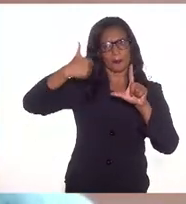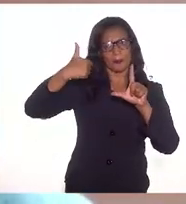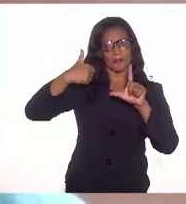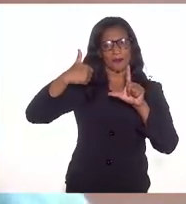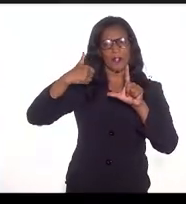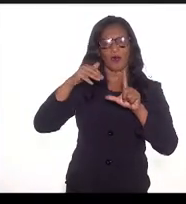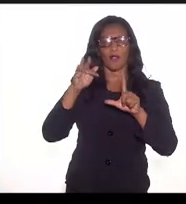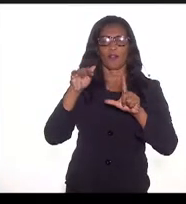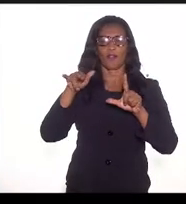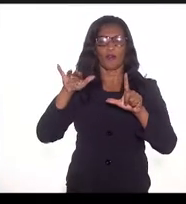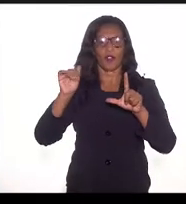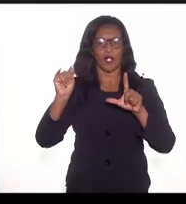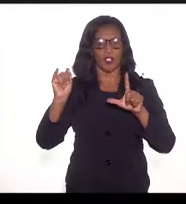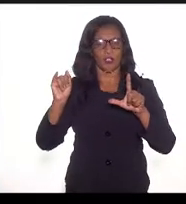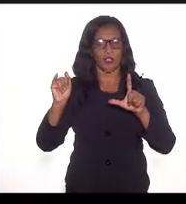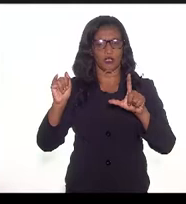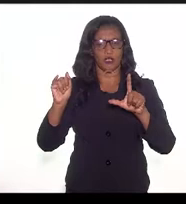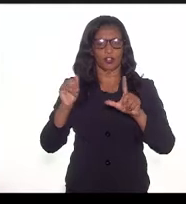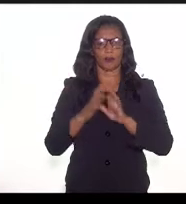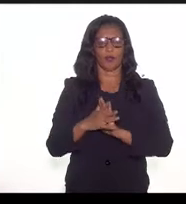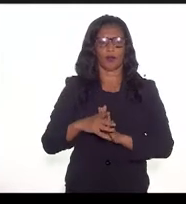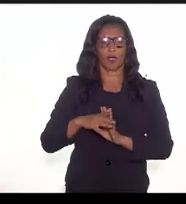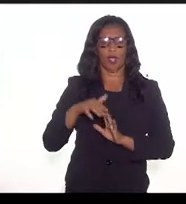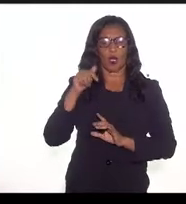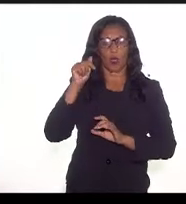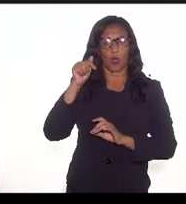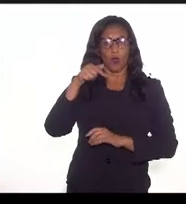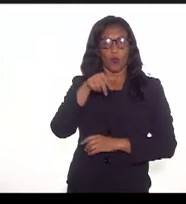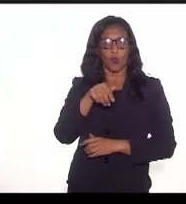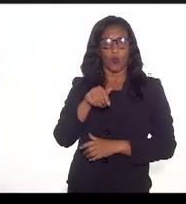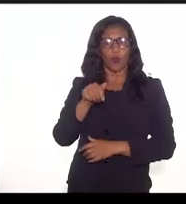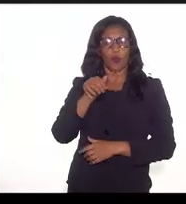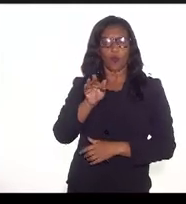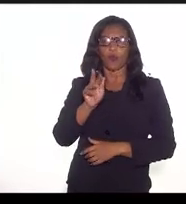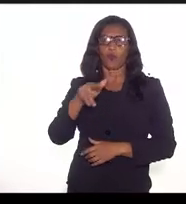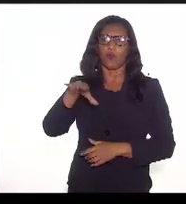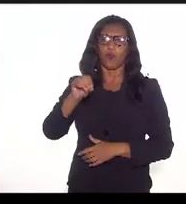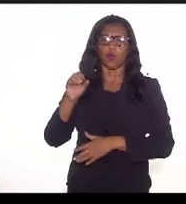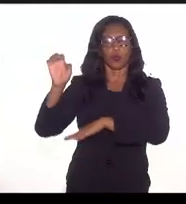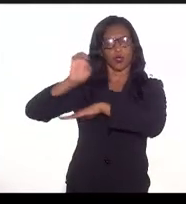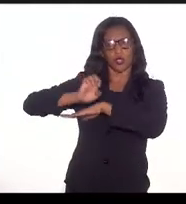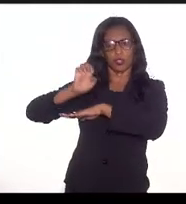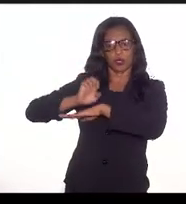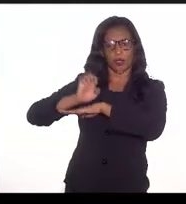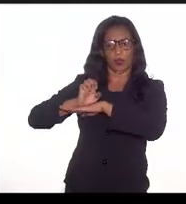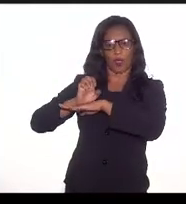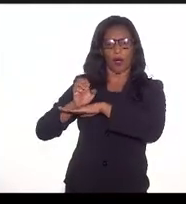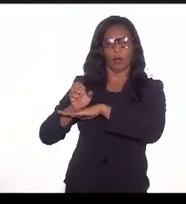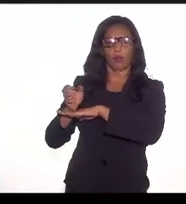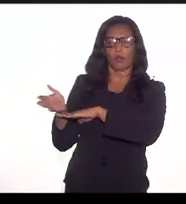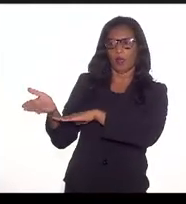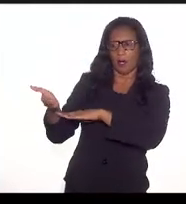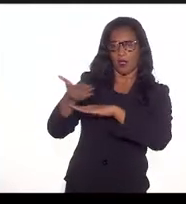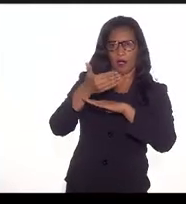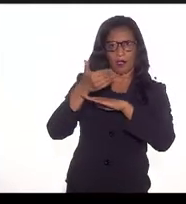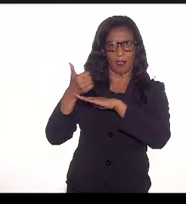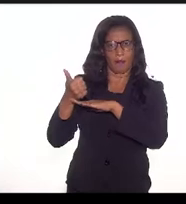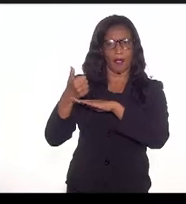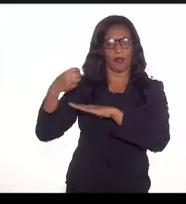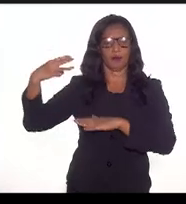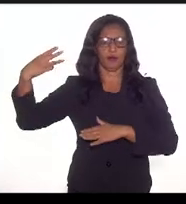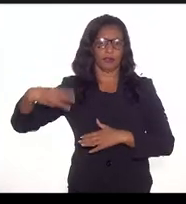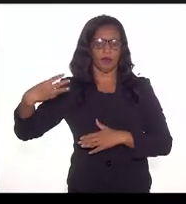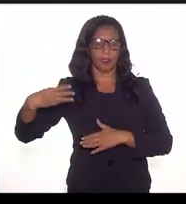de fundings. São os fundos estaduais, é o FEMPRO e o FRENF. A gente trabalha com repasse de terceiros, que é a FINEP